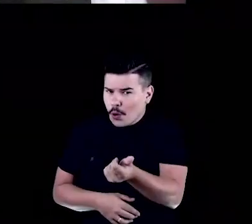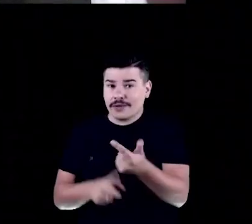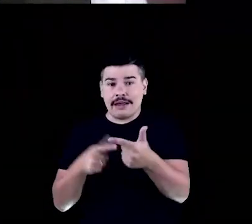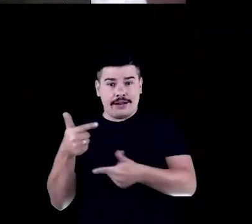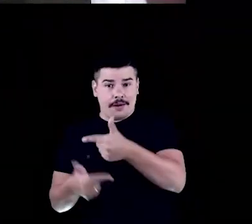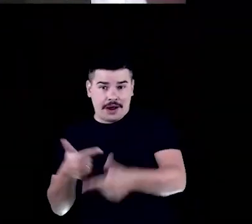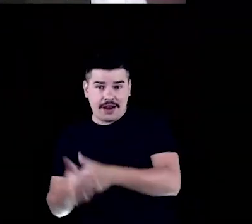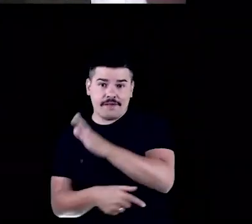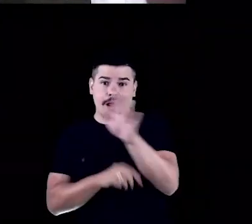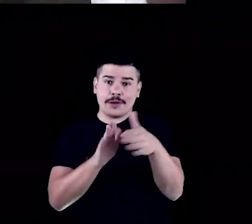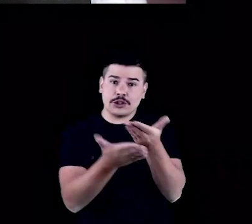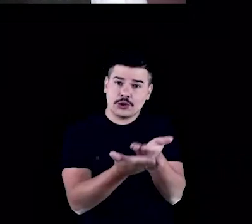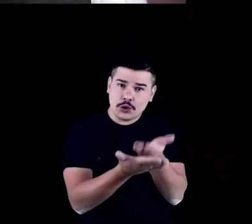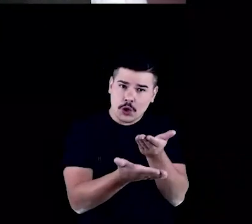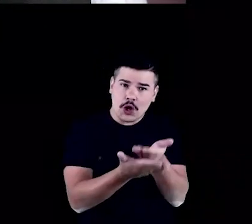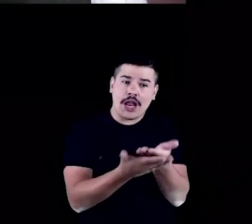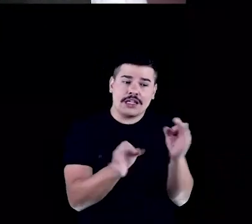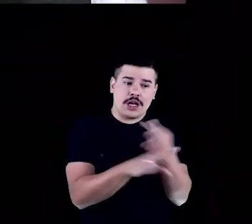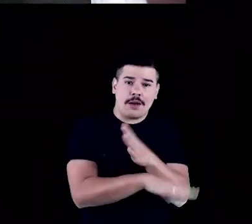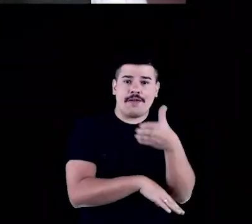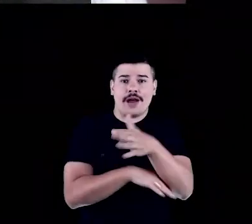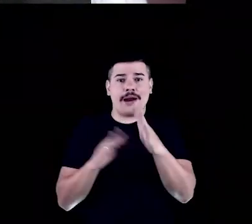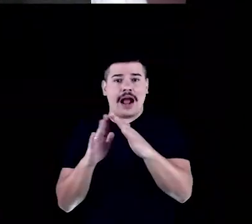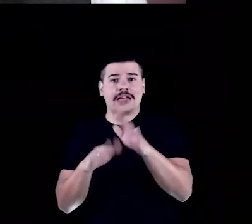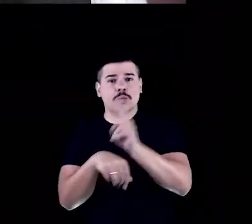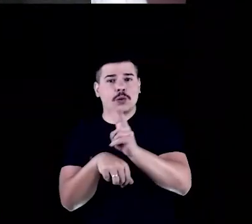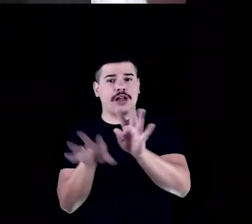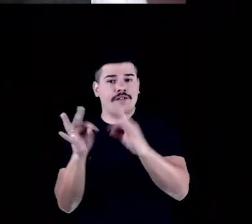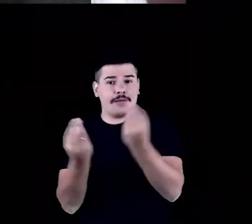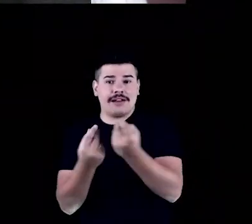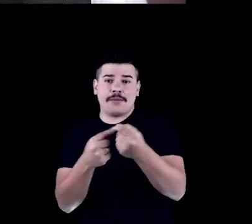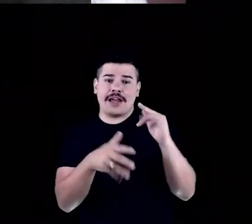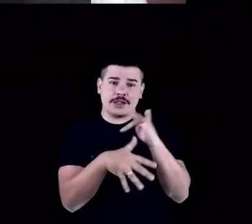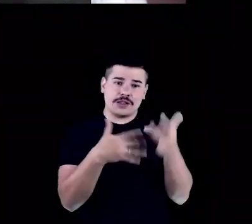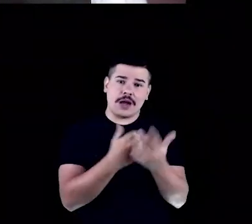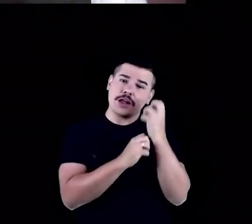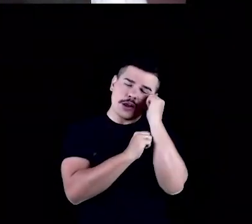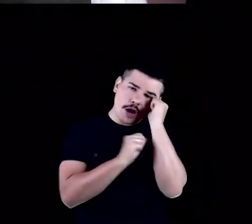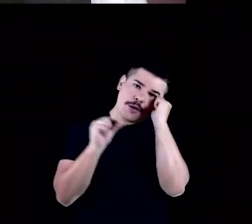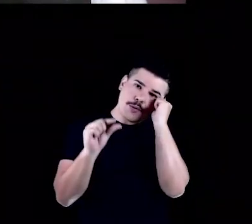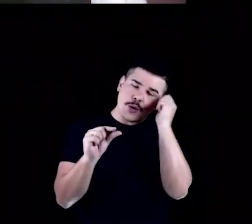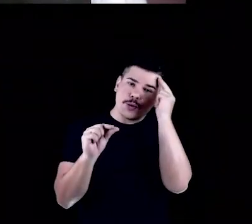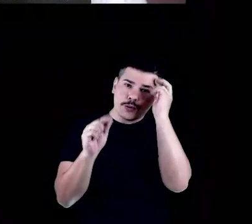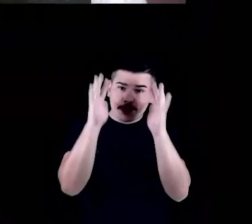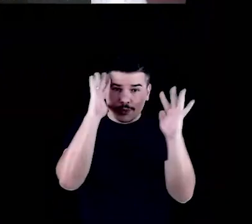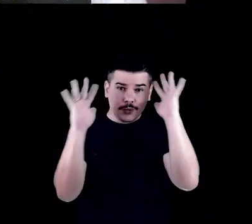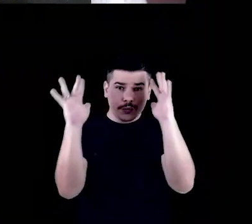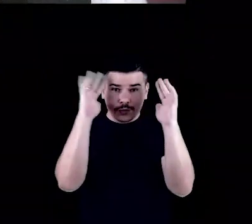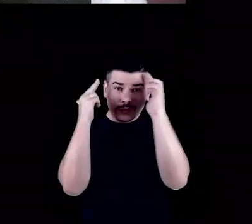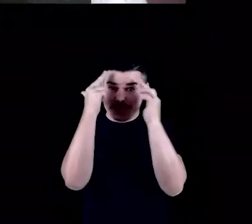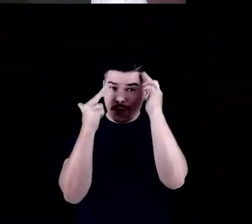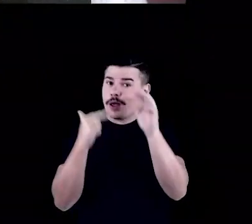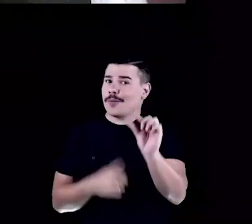trabalham, vocês vão para a escola, vocês chegam em casa, têm que cuidar da família, vocês têm ainda as redes sociais para dar conta, e aí vocês dormem pouco e sonham